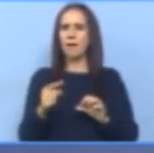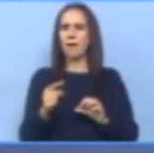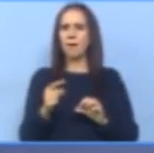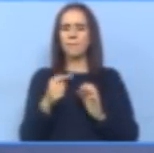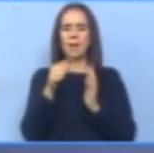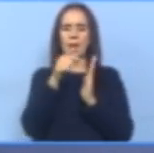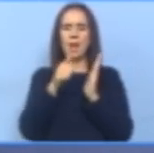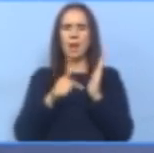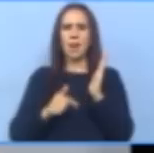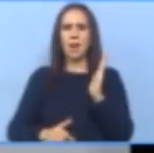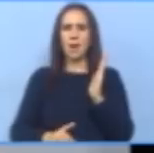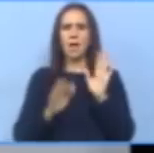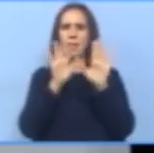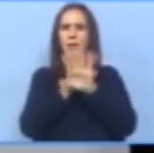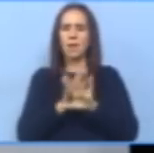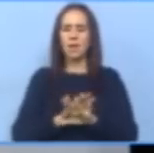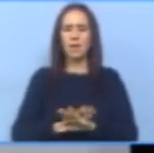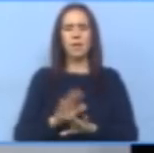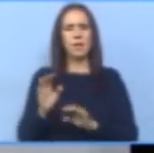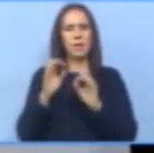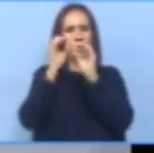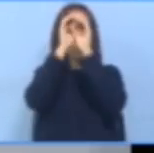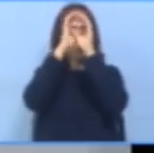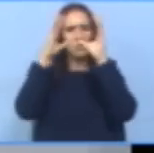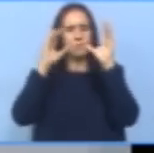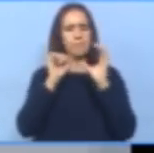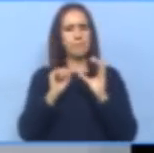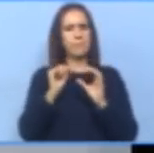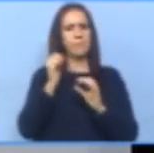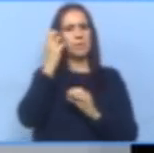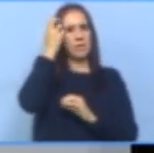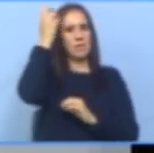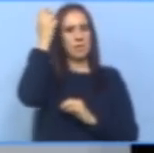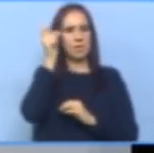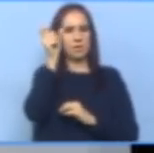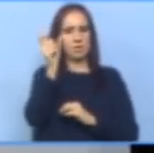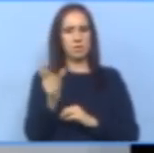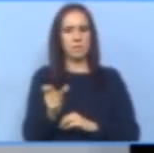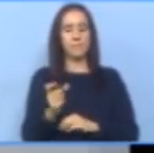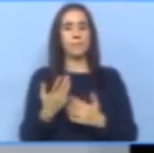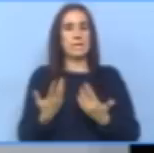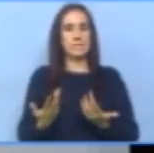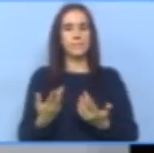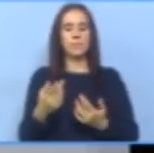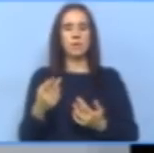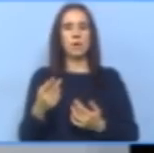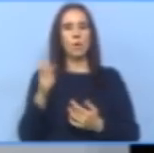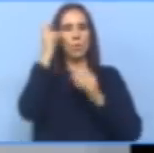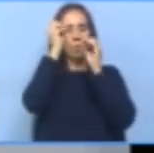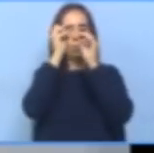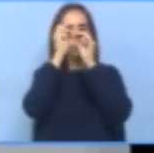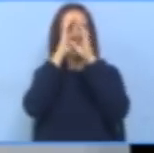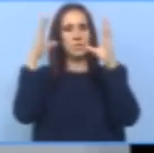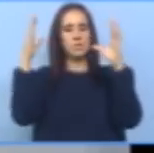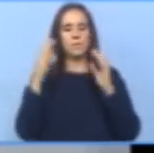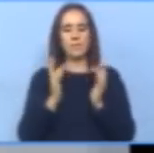estão subjacentes a este conceito da realeza. E que, este conceito de Cristo Rei